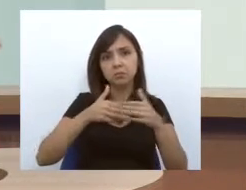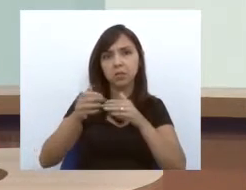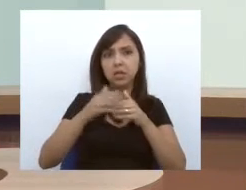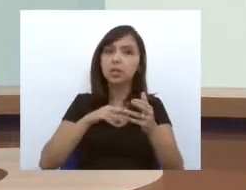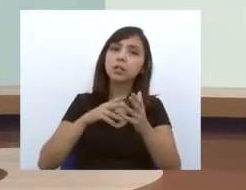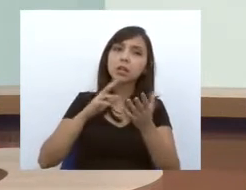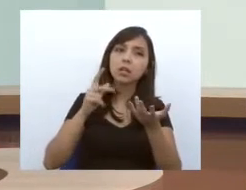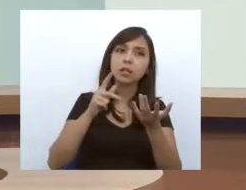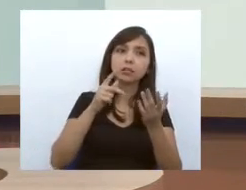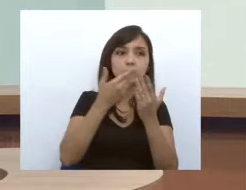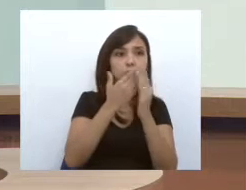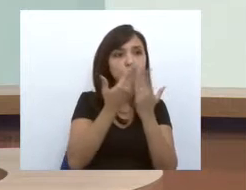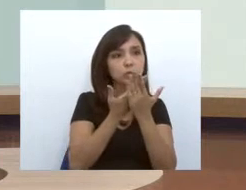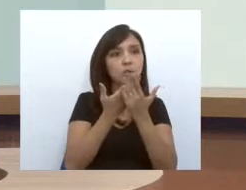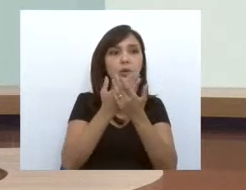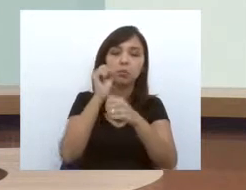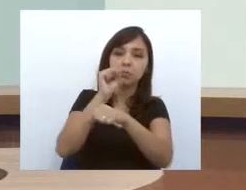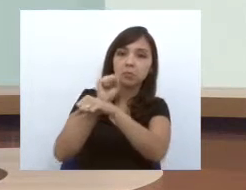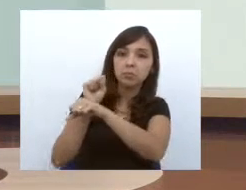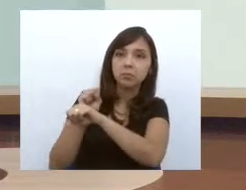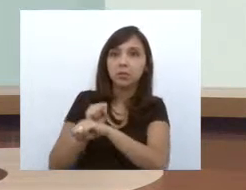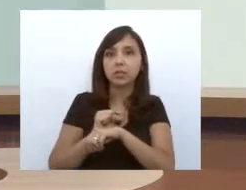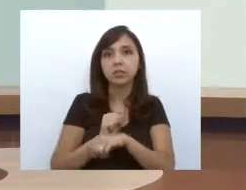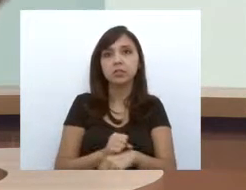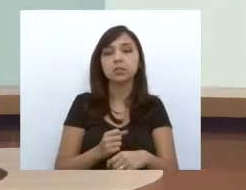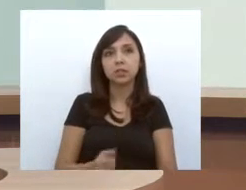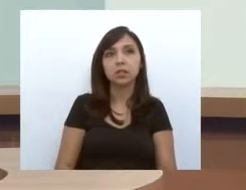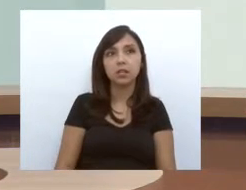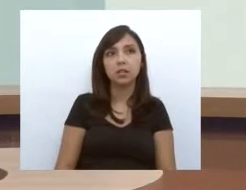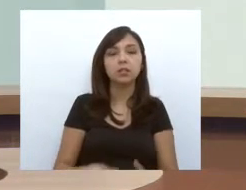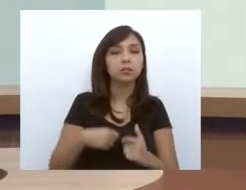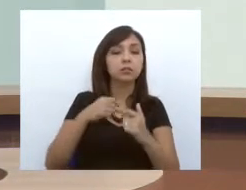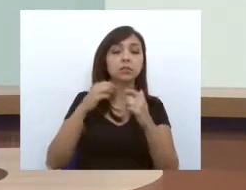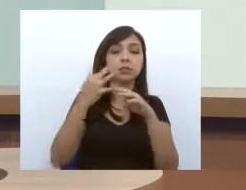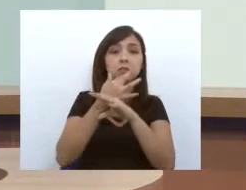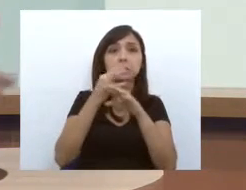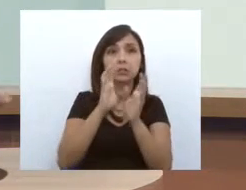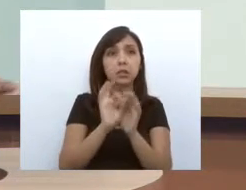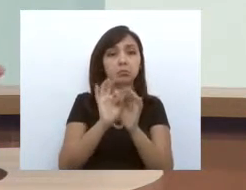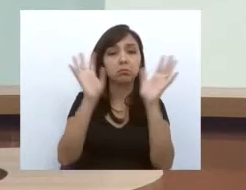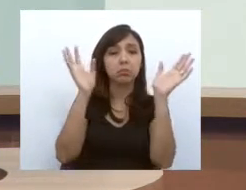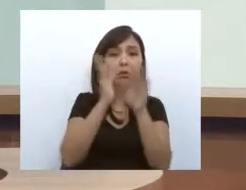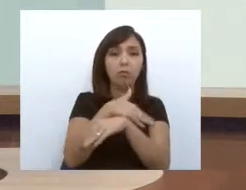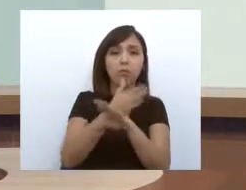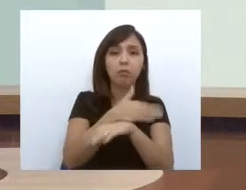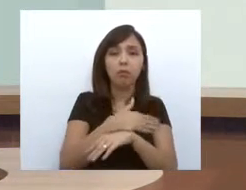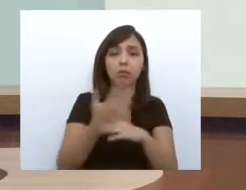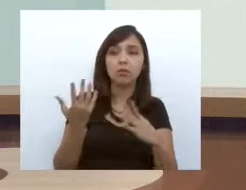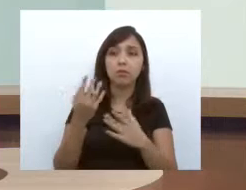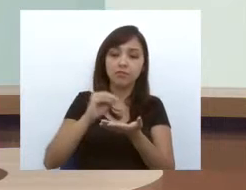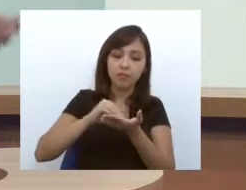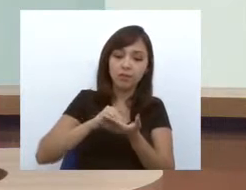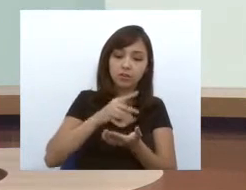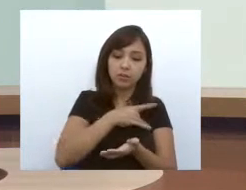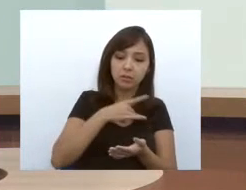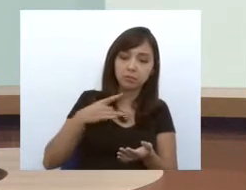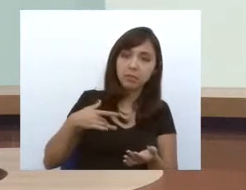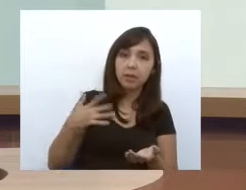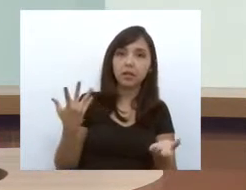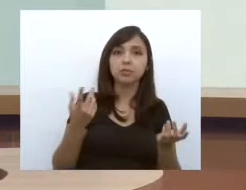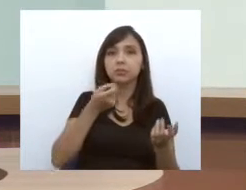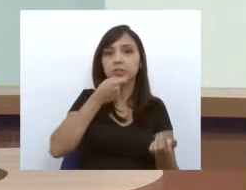escolas paralisadas, a cidade de perna para o ar, sem médicos, faltam